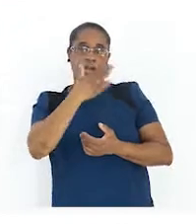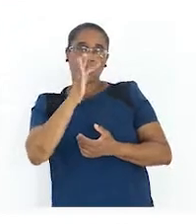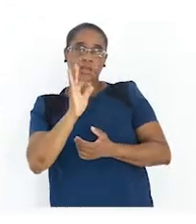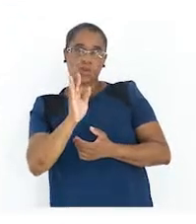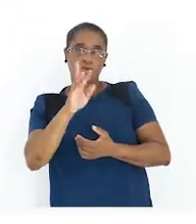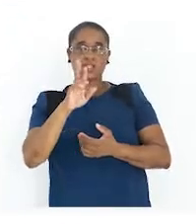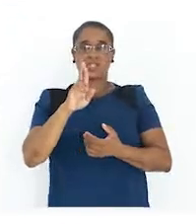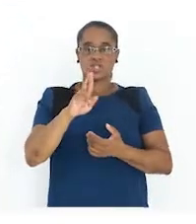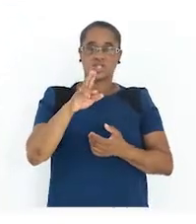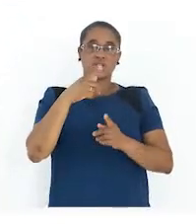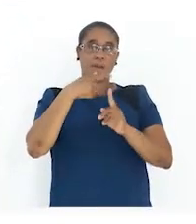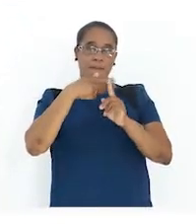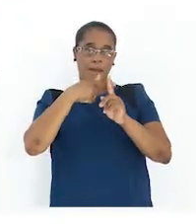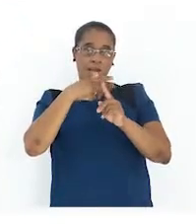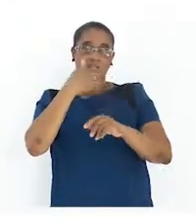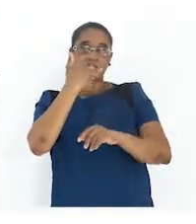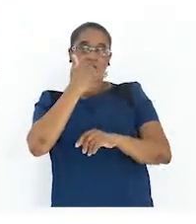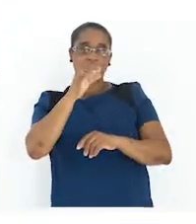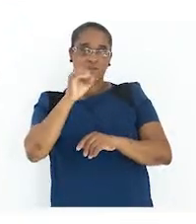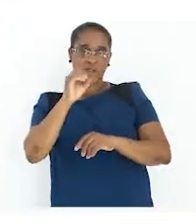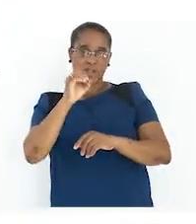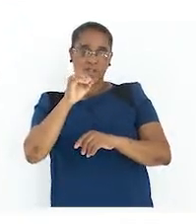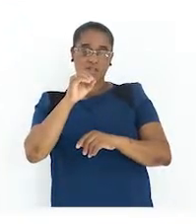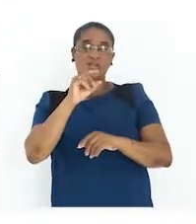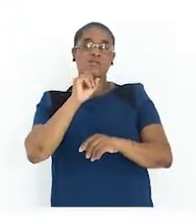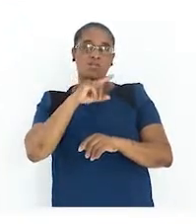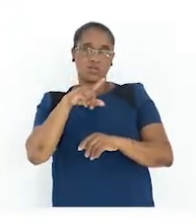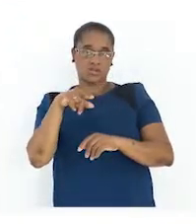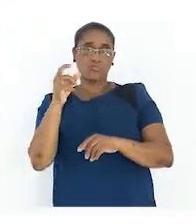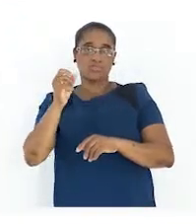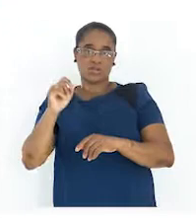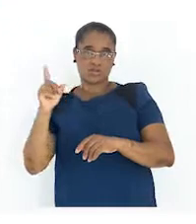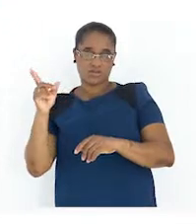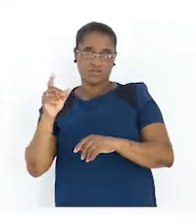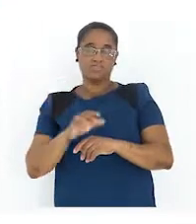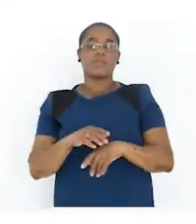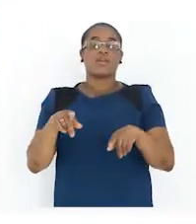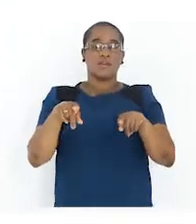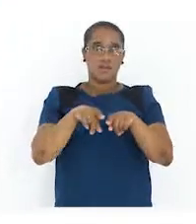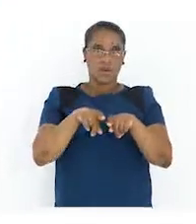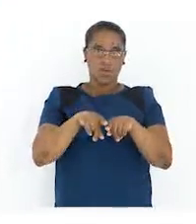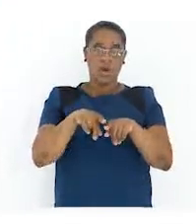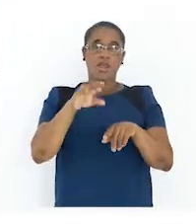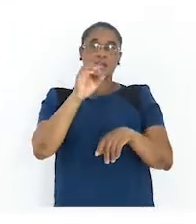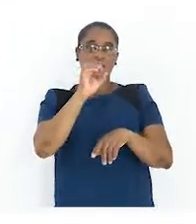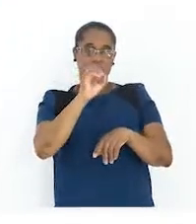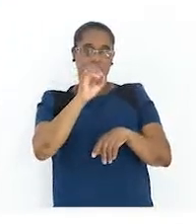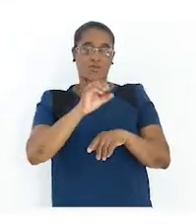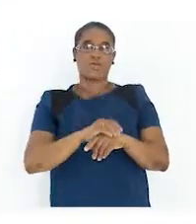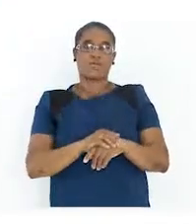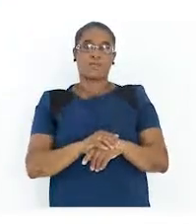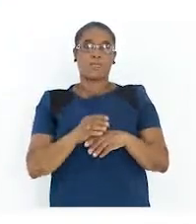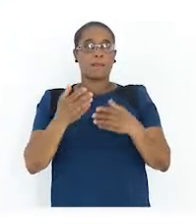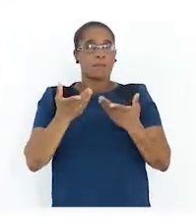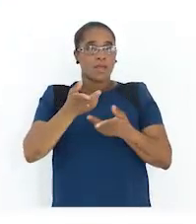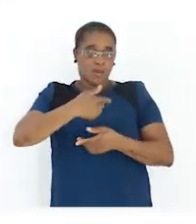14x mais 20, podemos pôr na tela, é igual a 0. Nós podemos